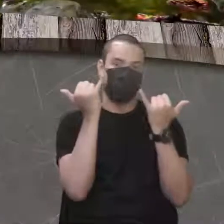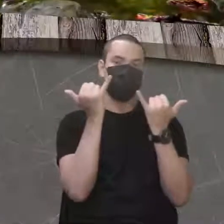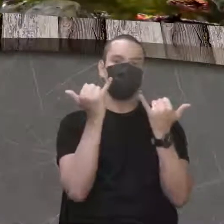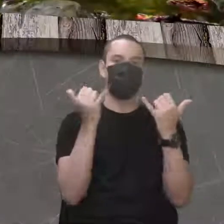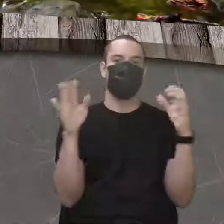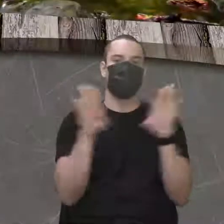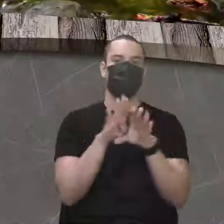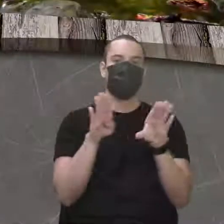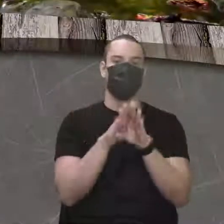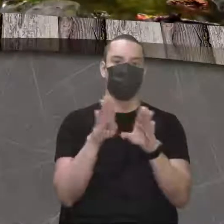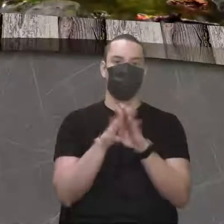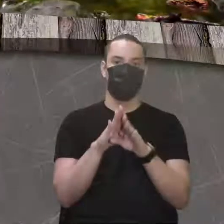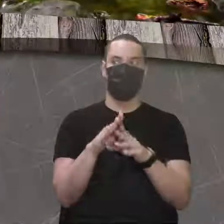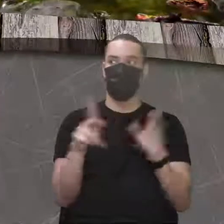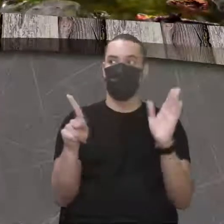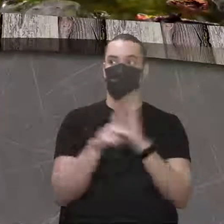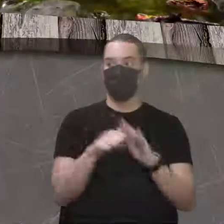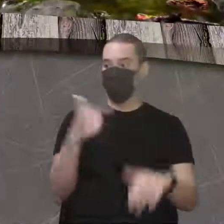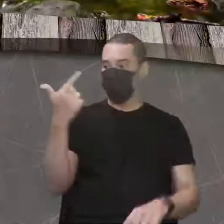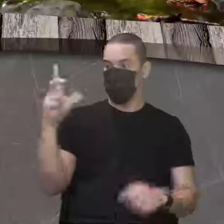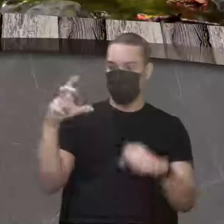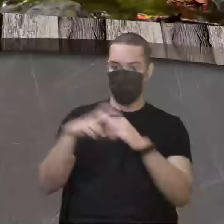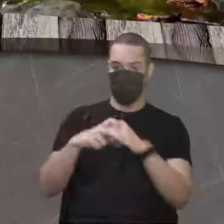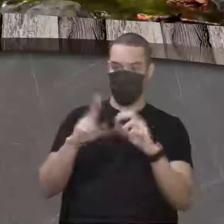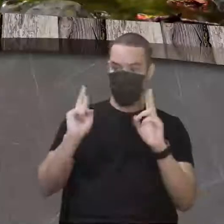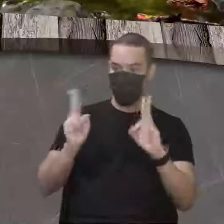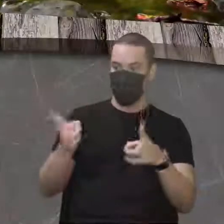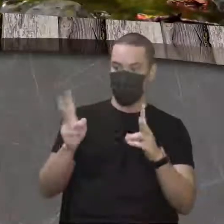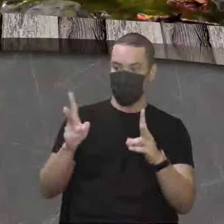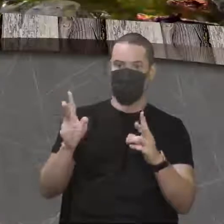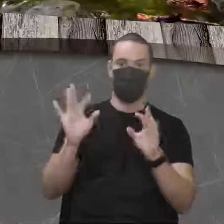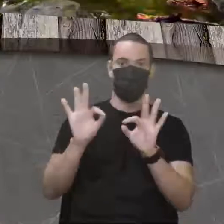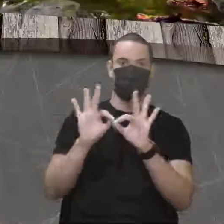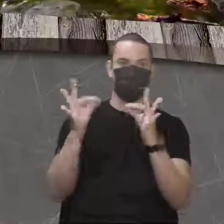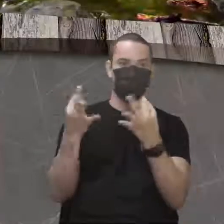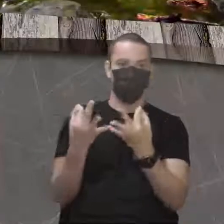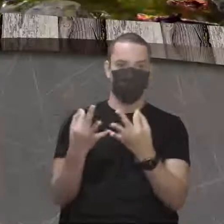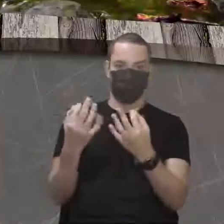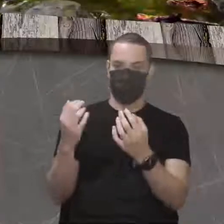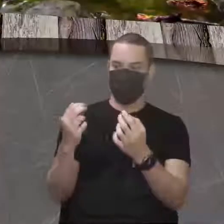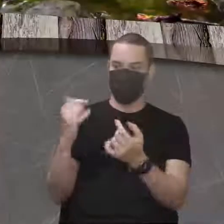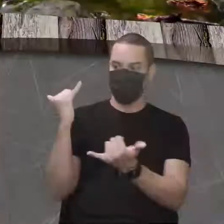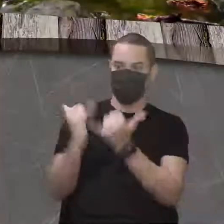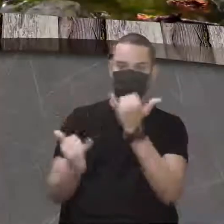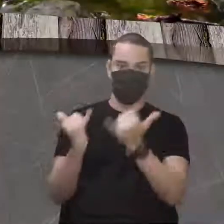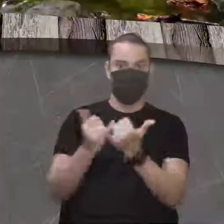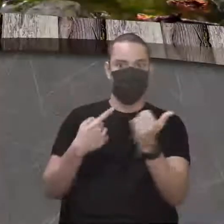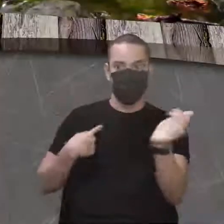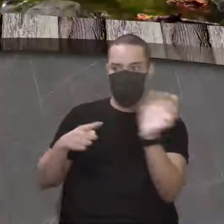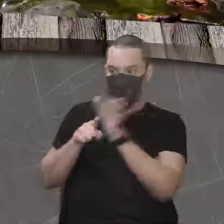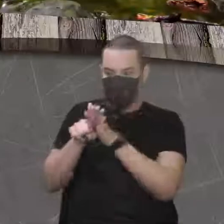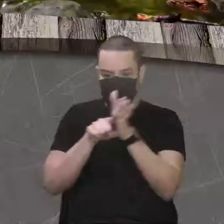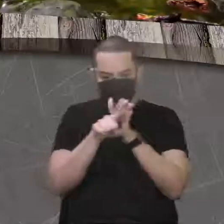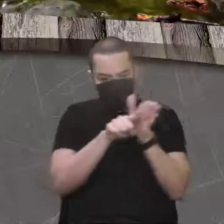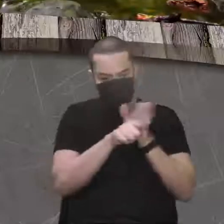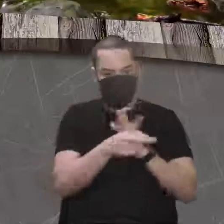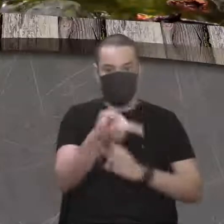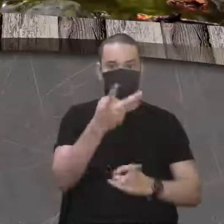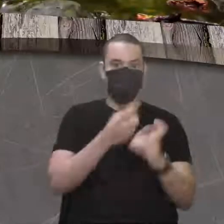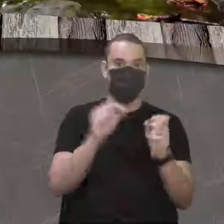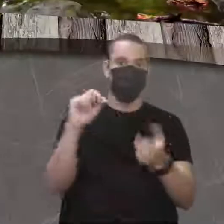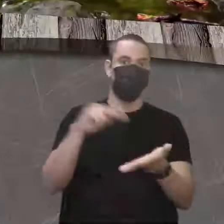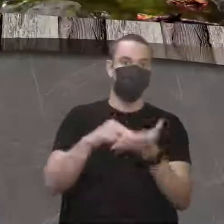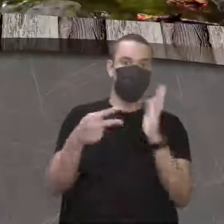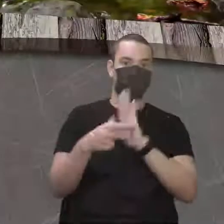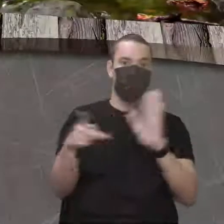né, dos genes de outros vírus da mesma família. E aí a gente vai em busca dessa similaridade e o que serviu